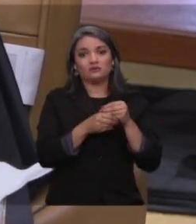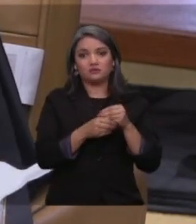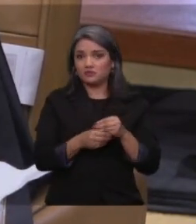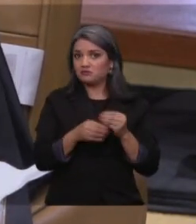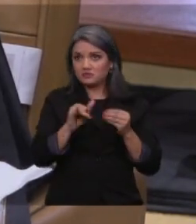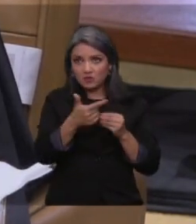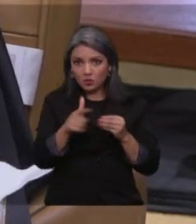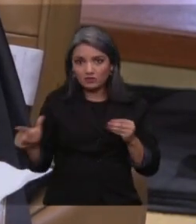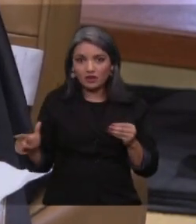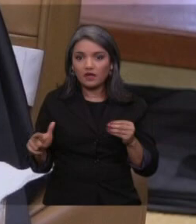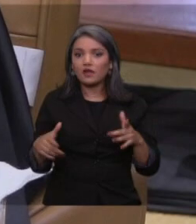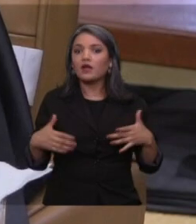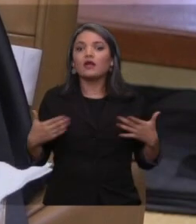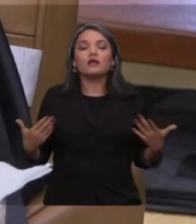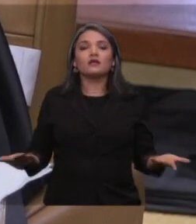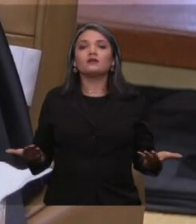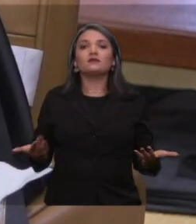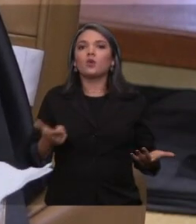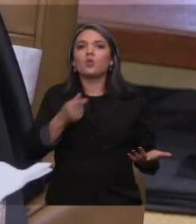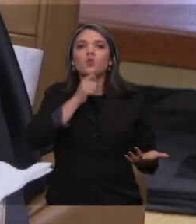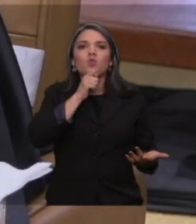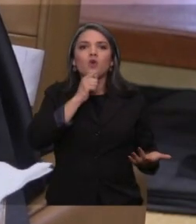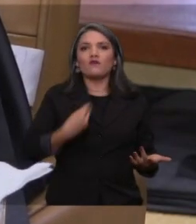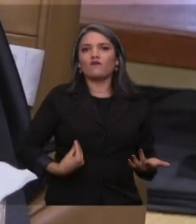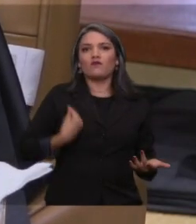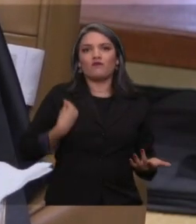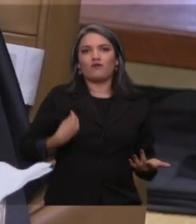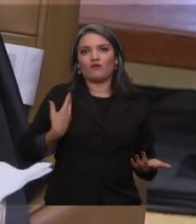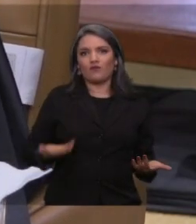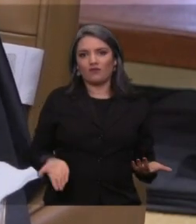emenda constitucional, não entra em vigor.